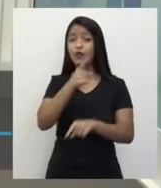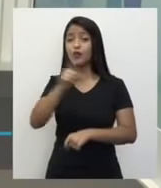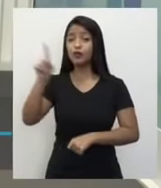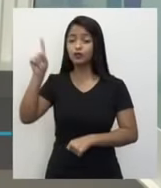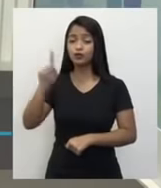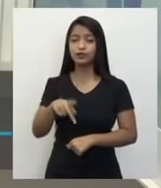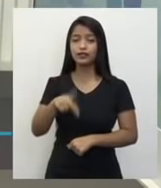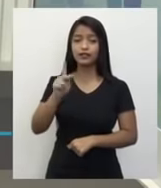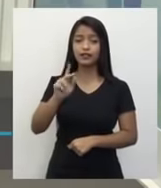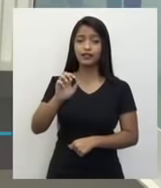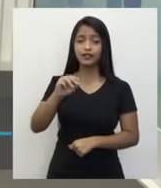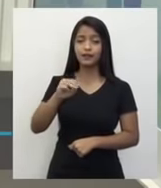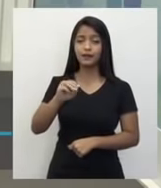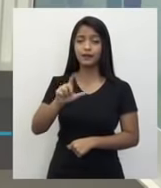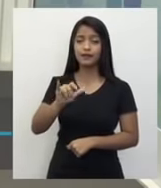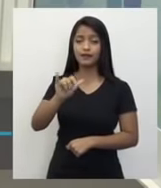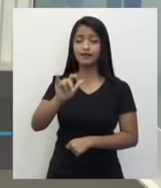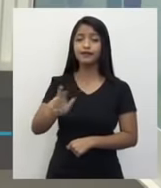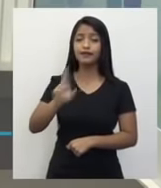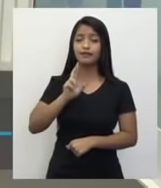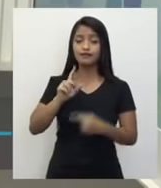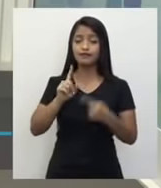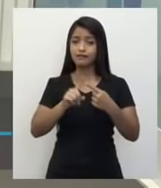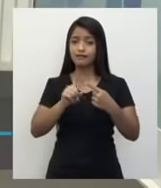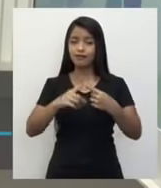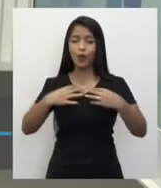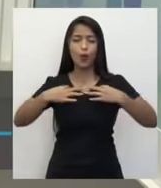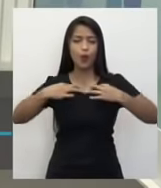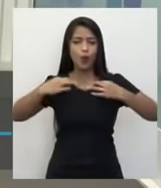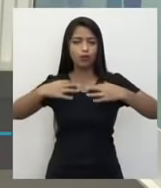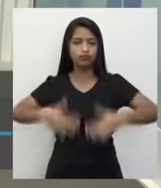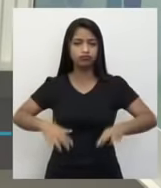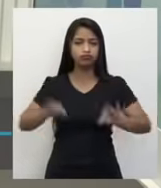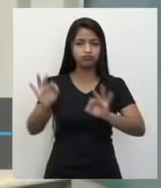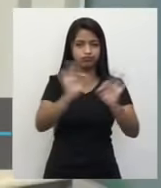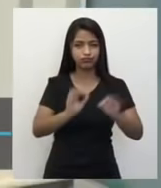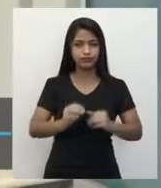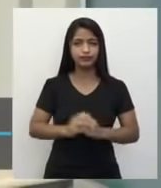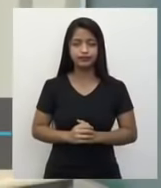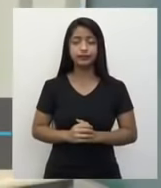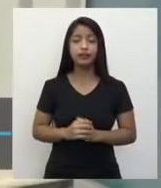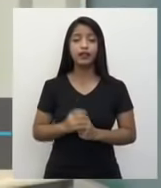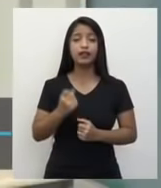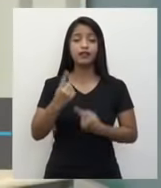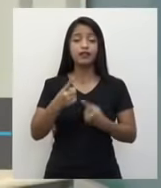figurinista. O pessoal que falou diretor, falou